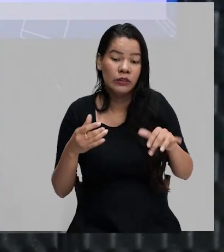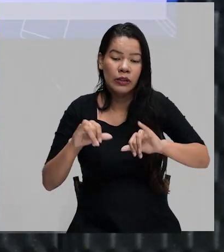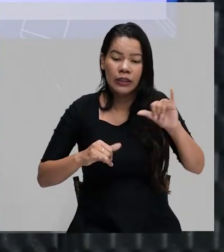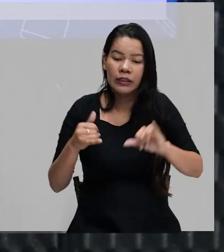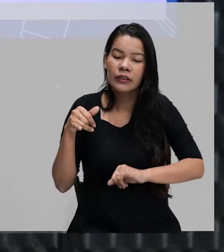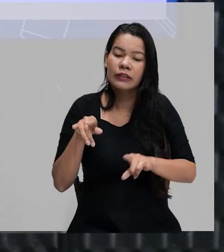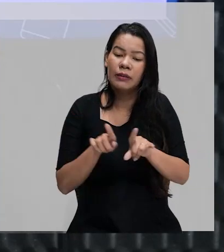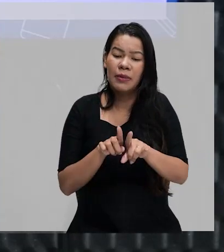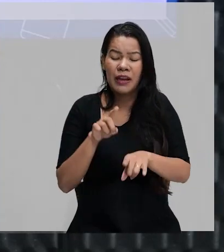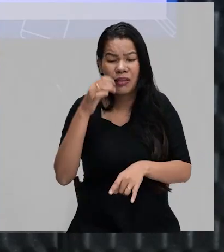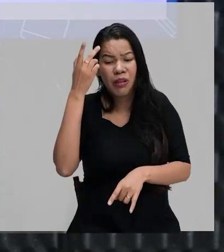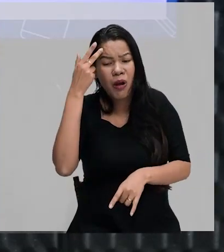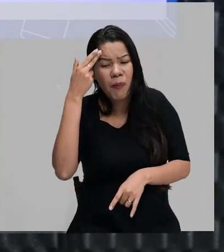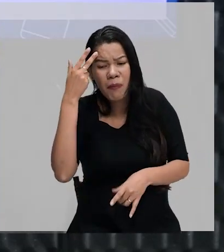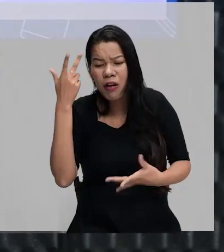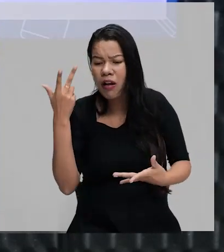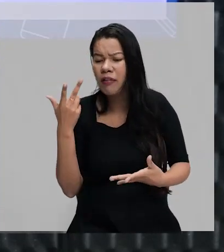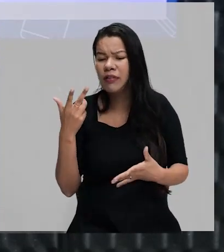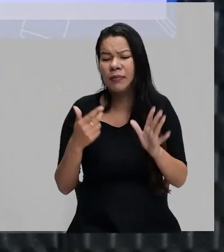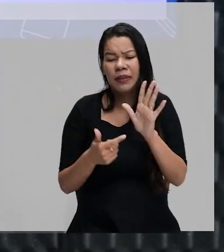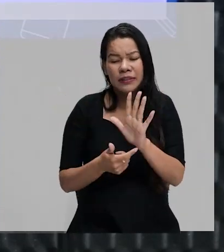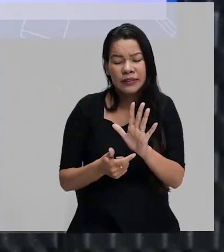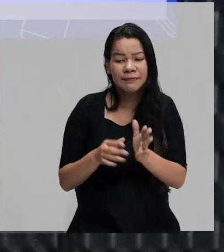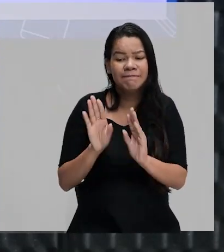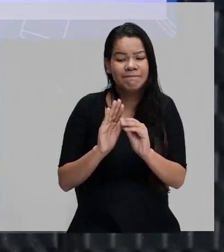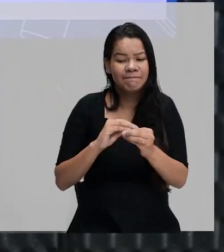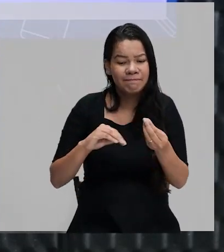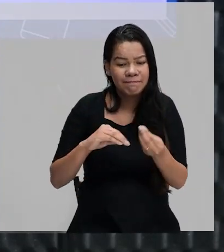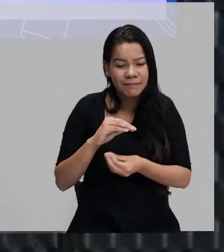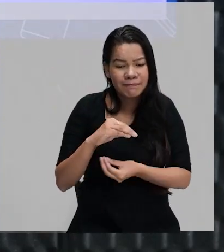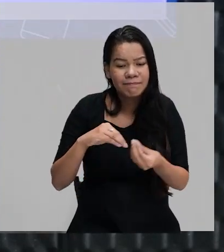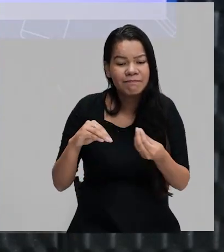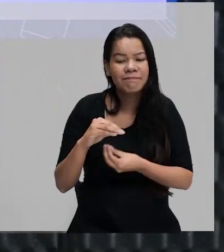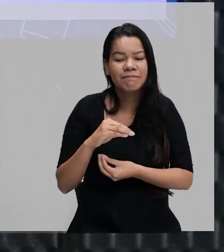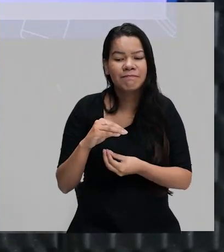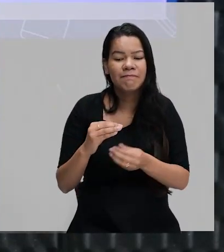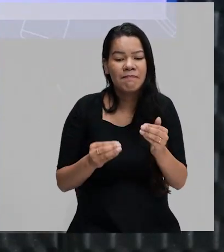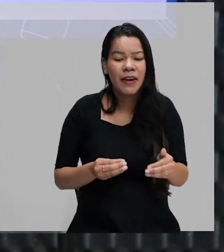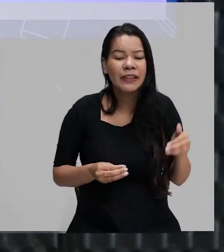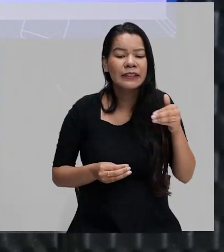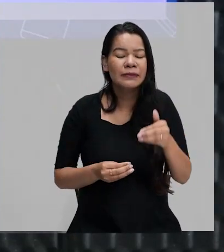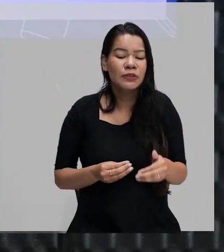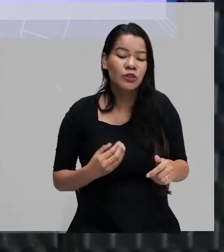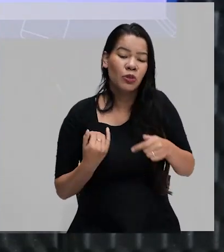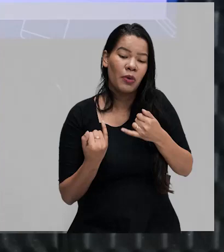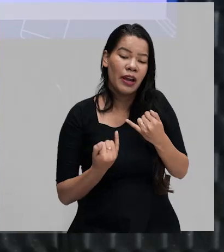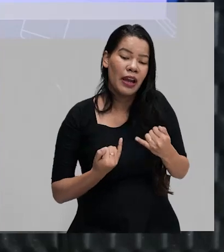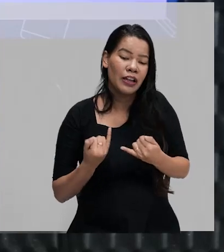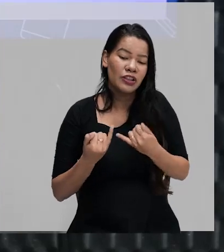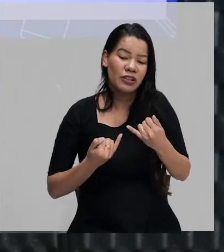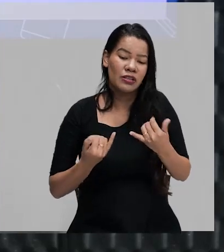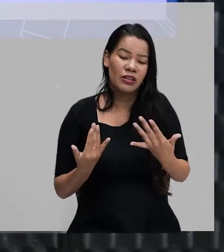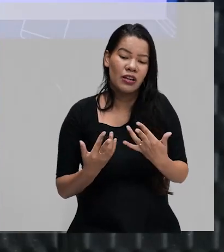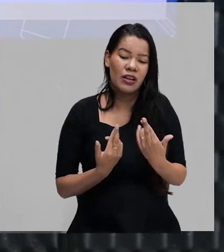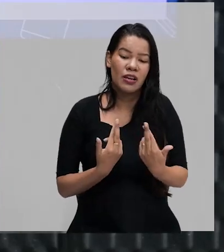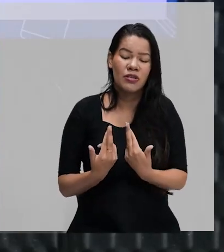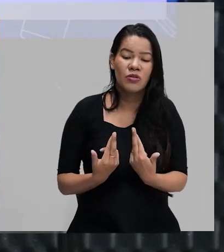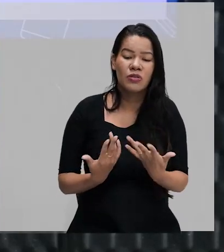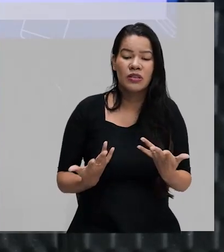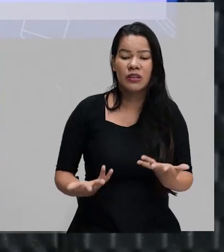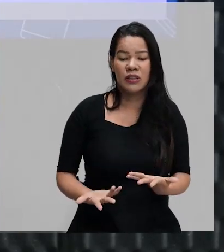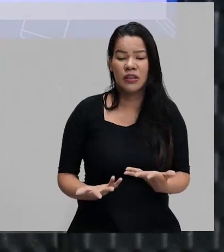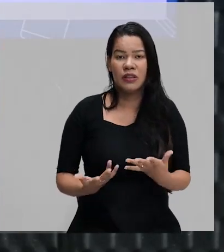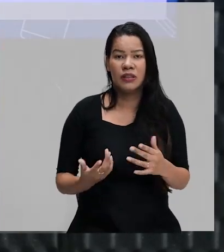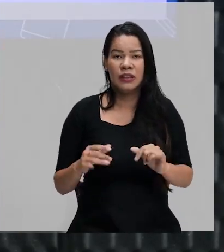misturas participando como reagentes das reações químicas, ok? Eu coloquei aqui